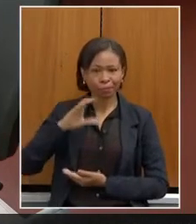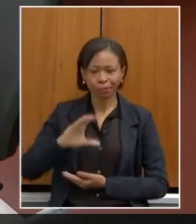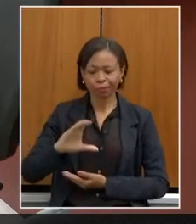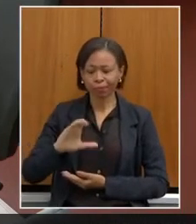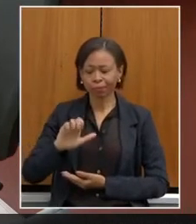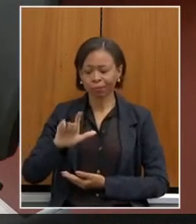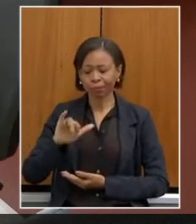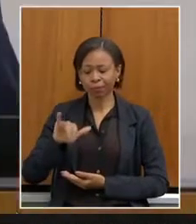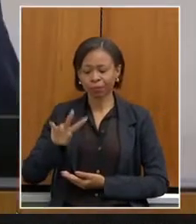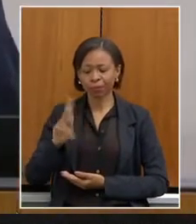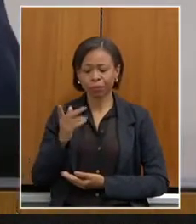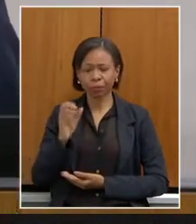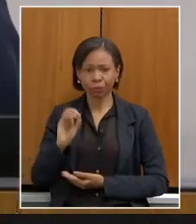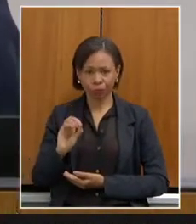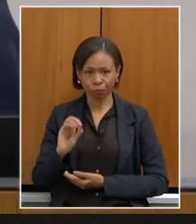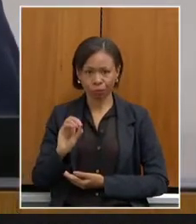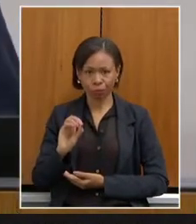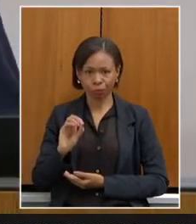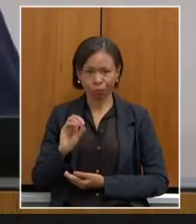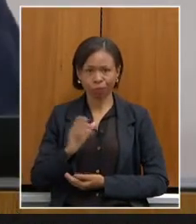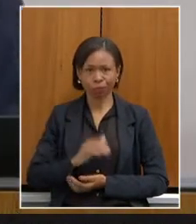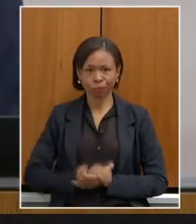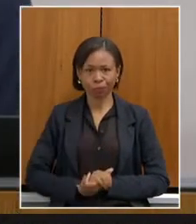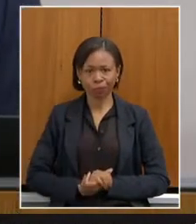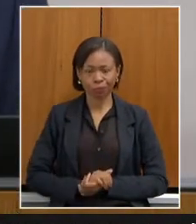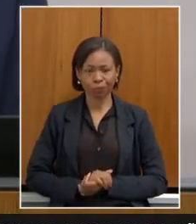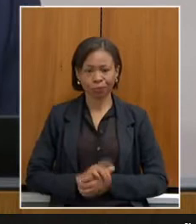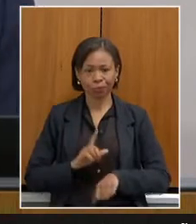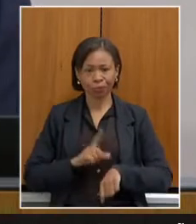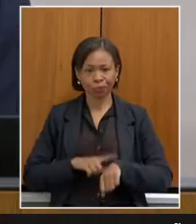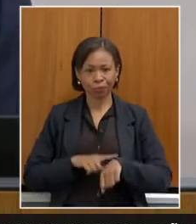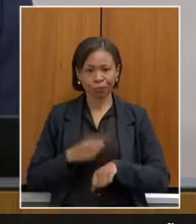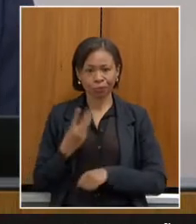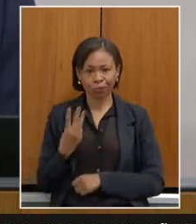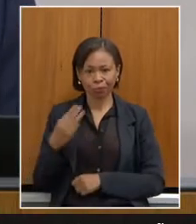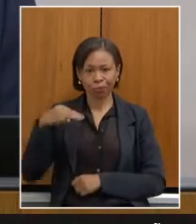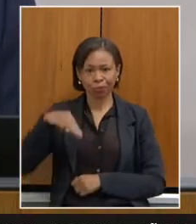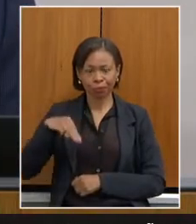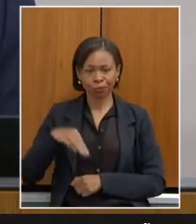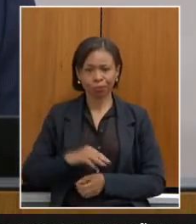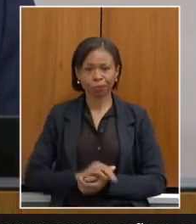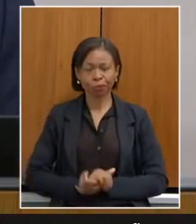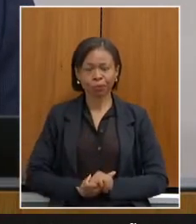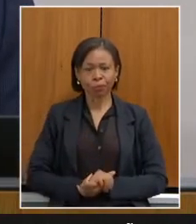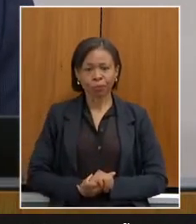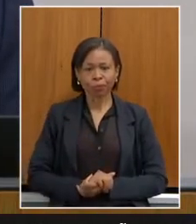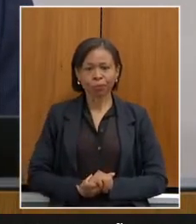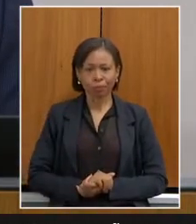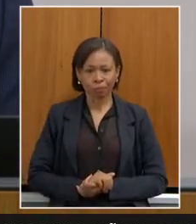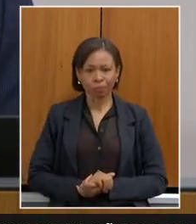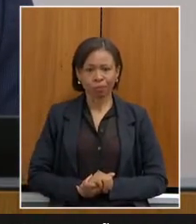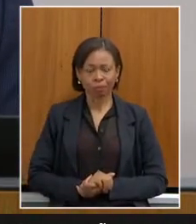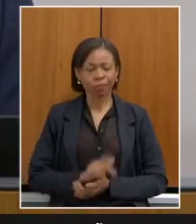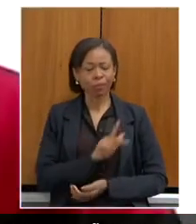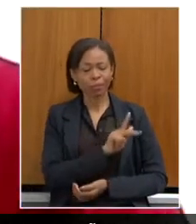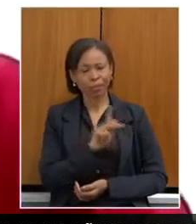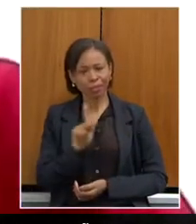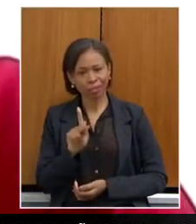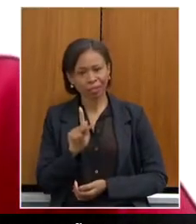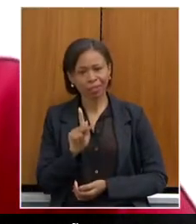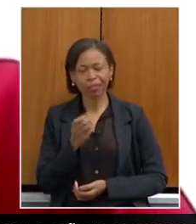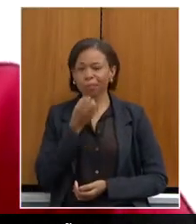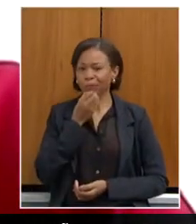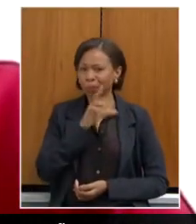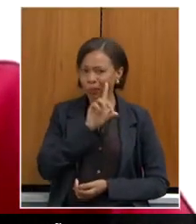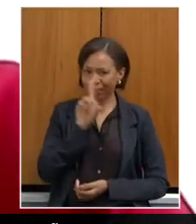do Sintrocel três minutos Celinho presidente Carlos Pimenta bom dia bom